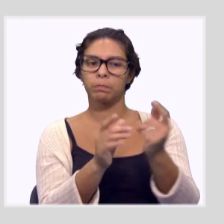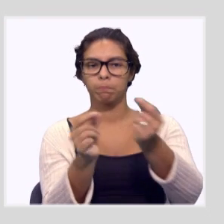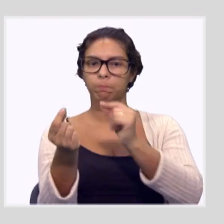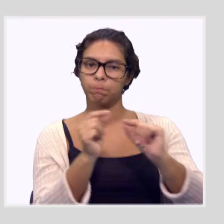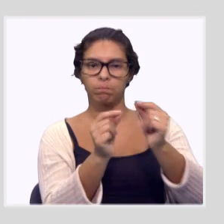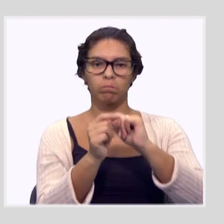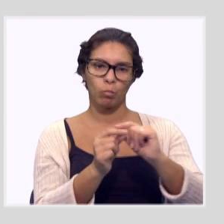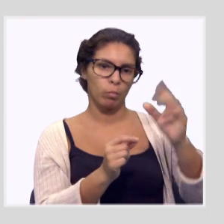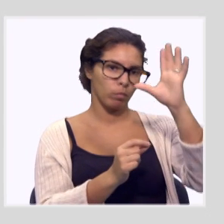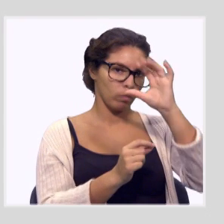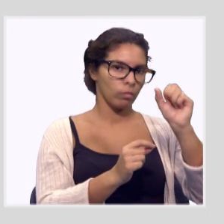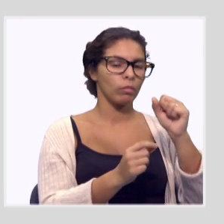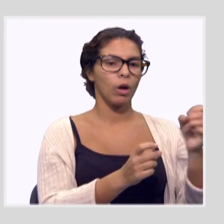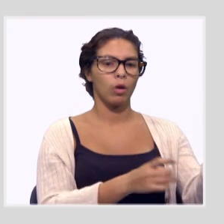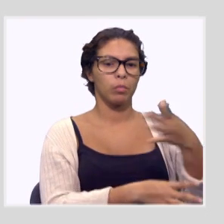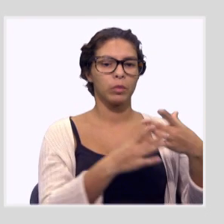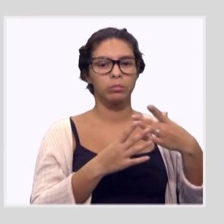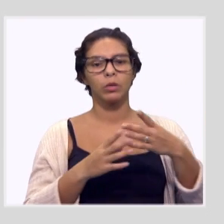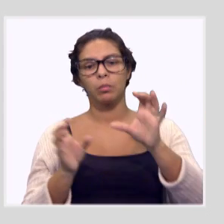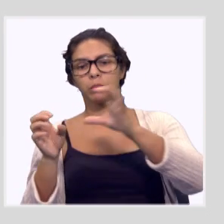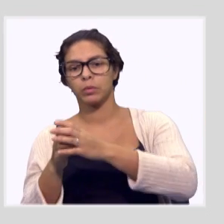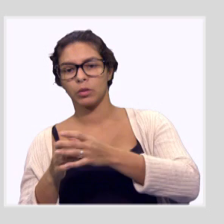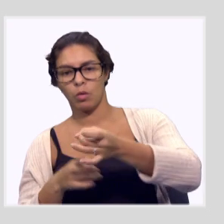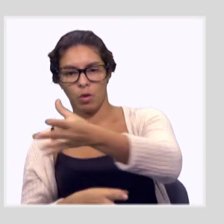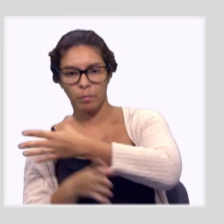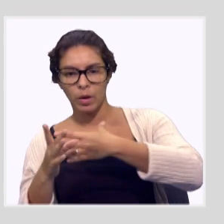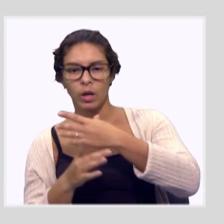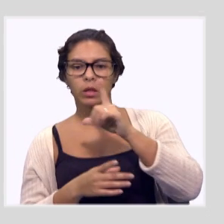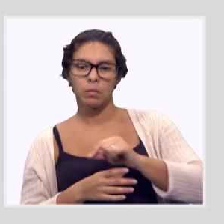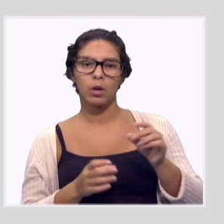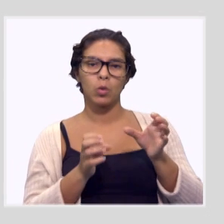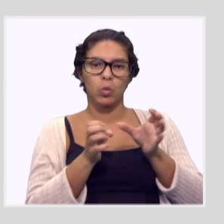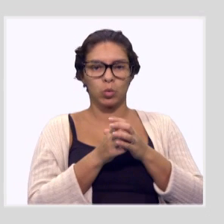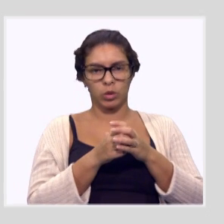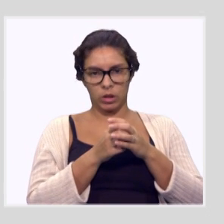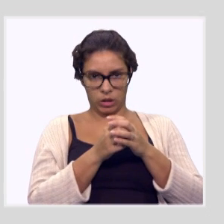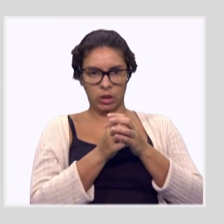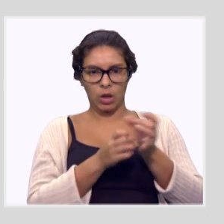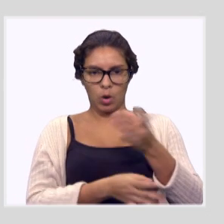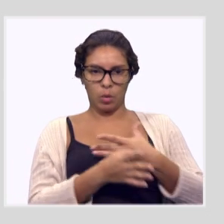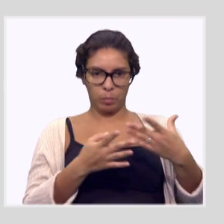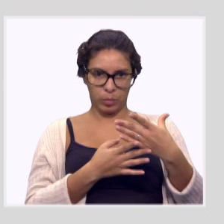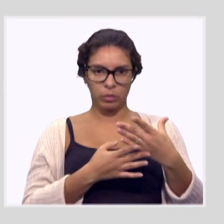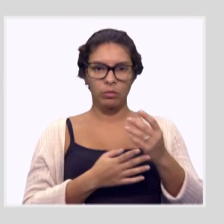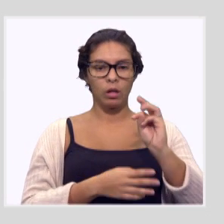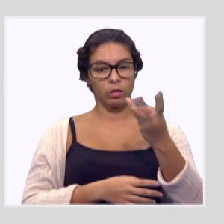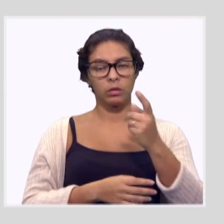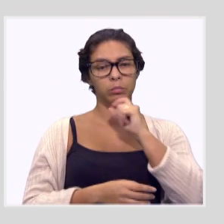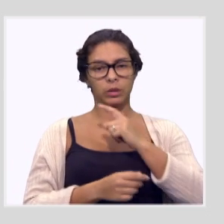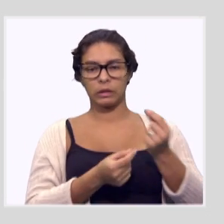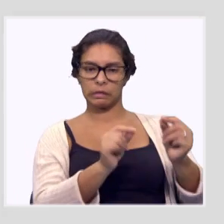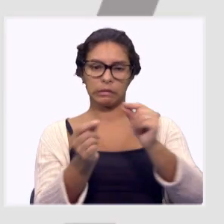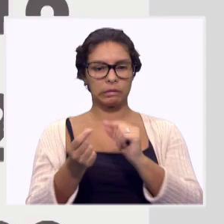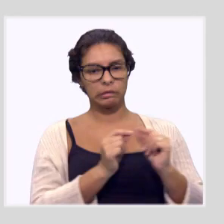à porta fechada entre o Parlamento Europeu, a Comissão Europeia e o Conselho Europeu. O texto pode ainda sofrer